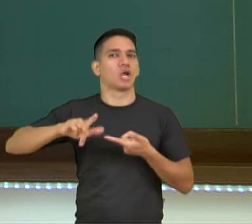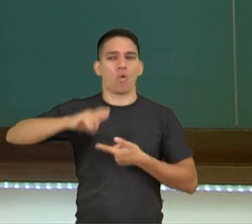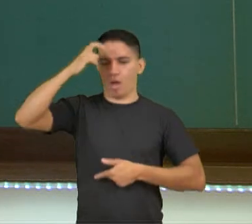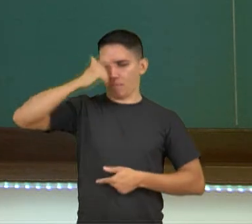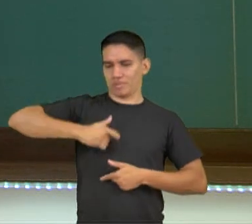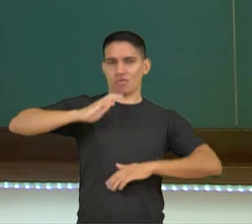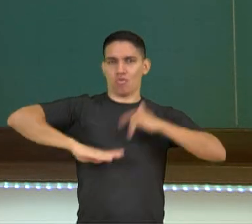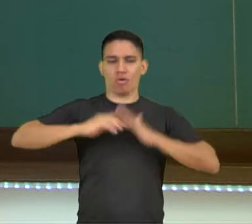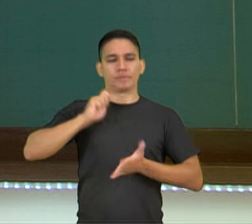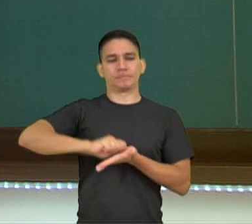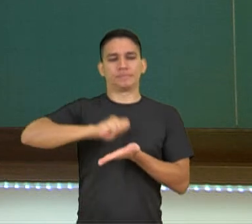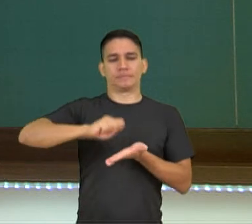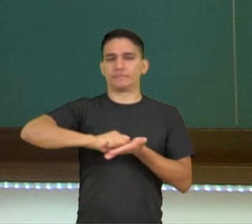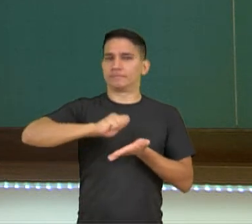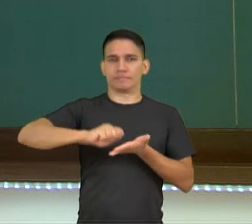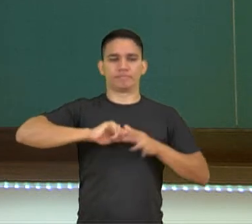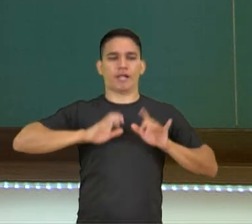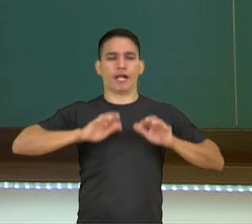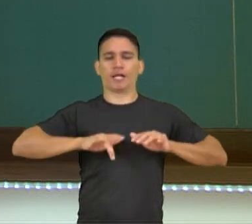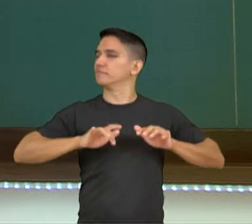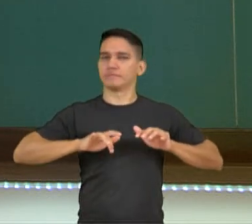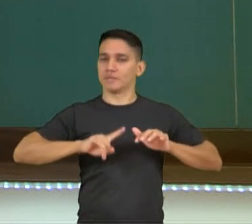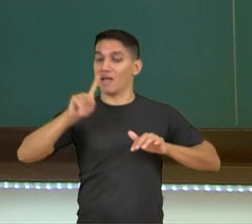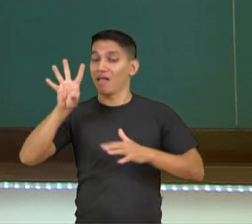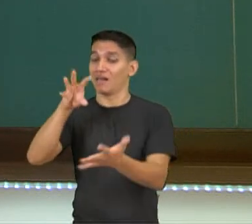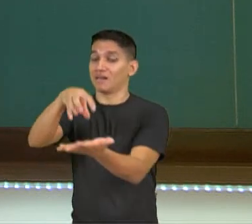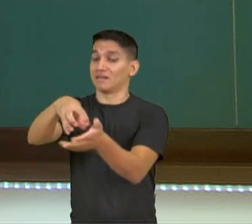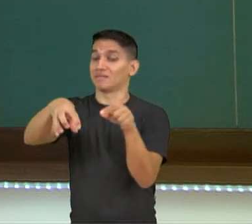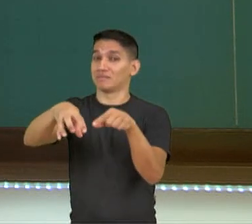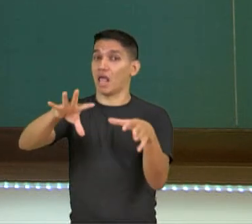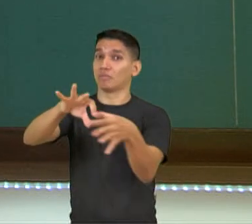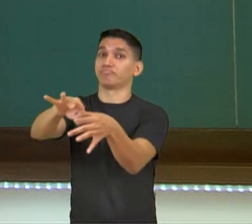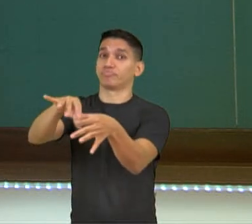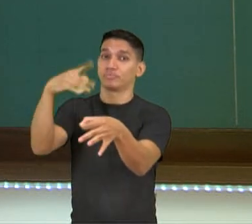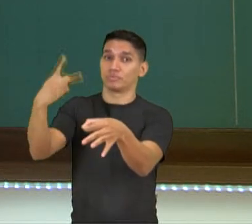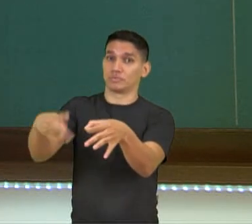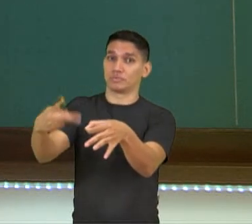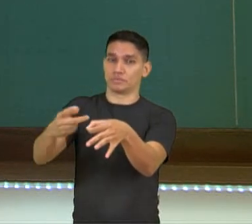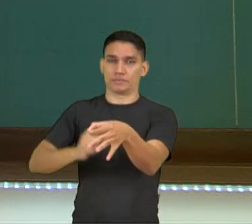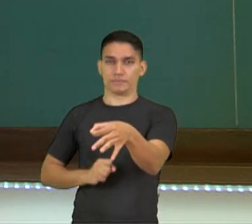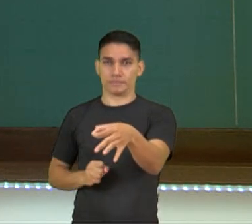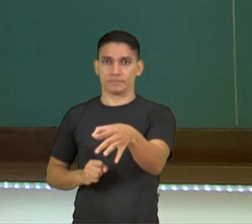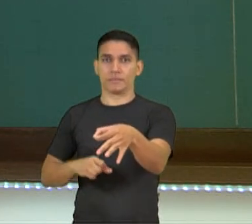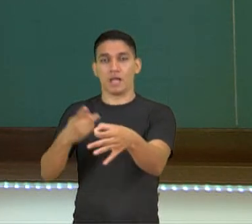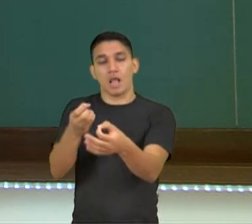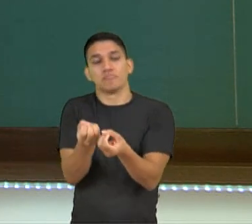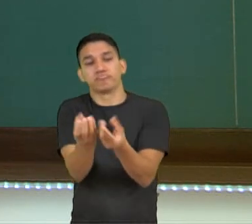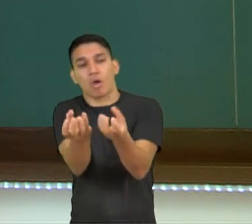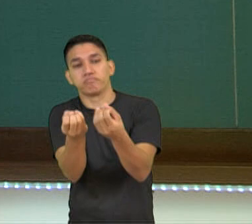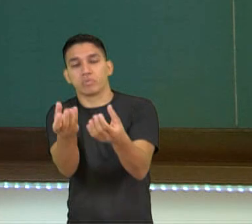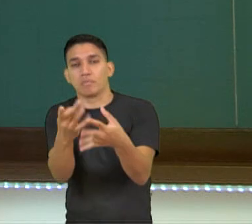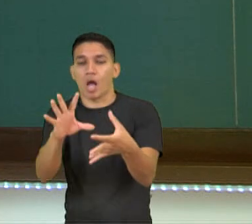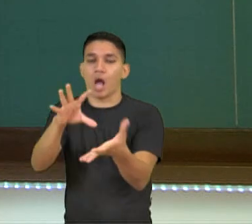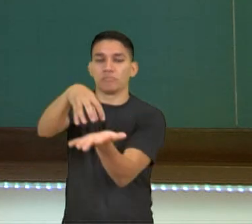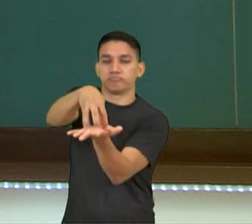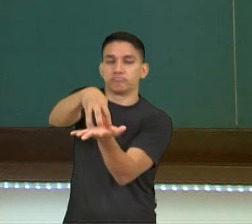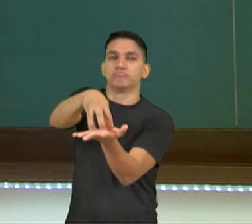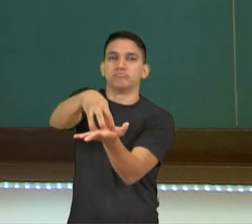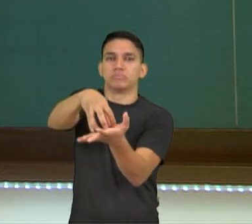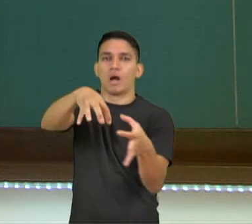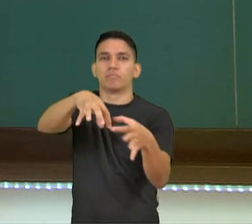o texto, de quem escreveu o texto, mas está fundamentada na informação passada por algum órgão